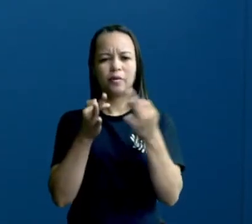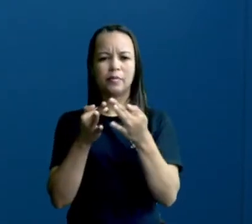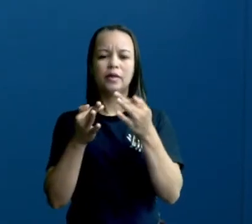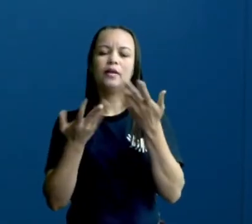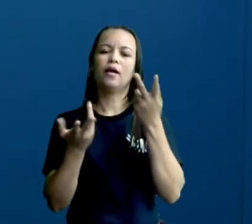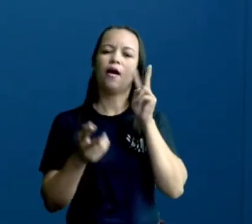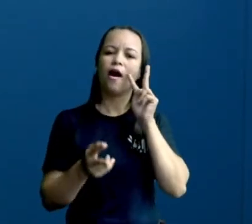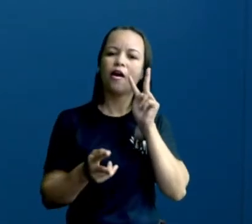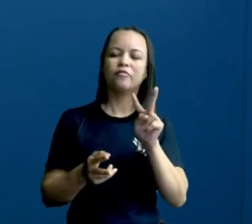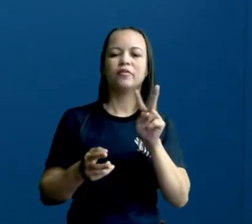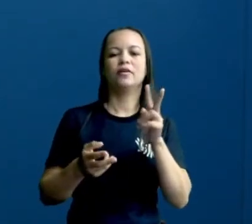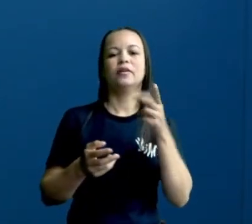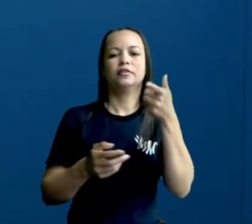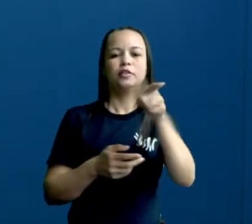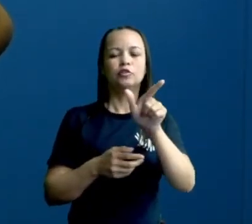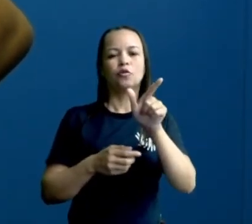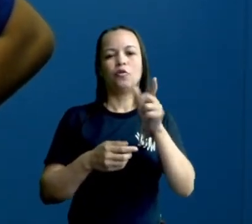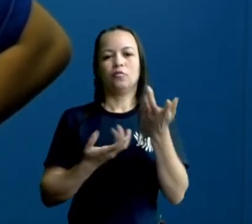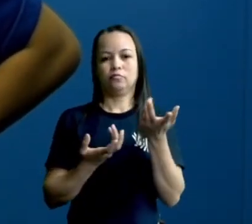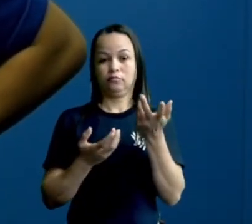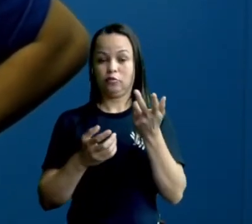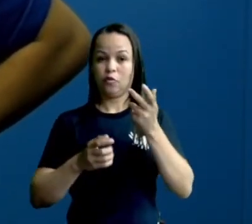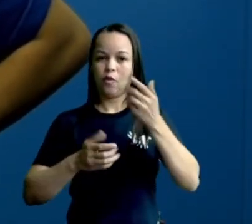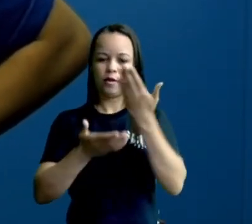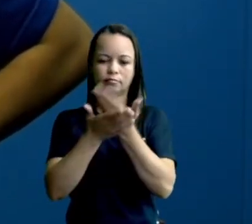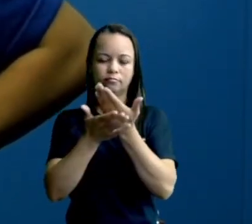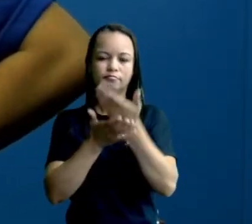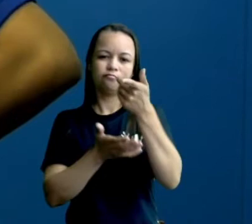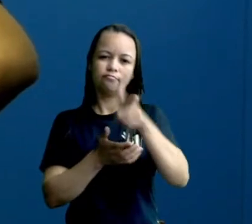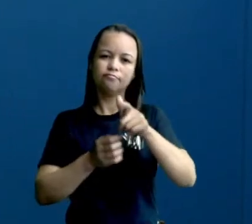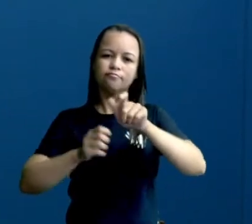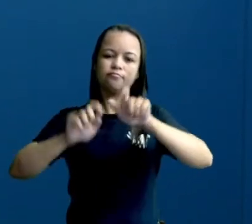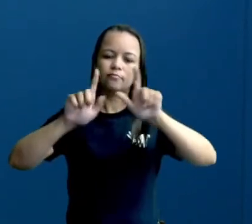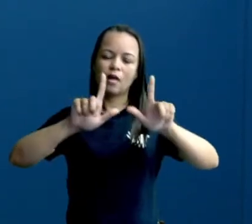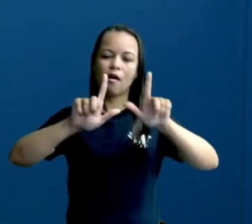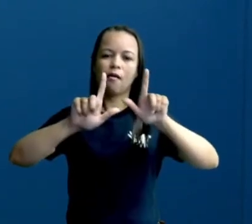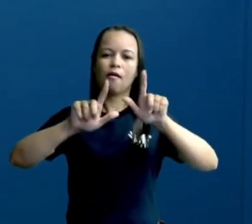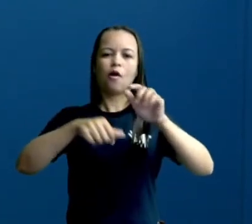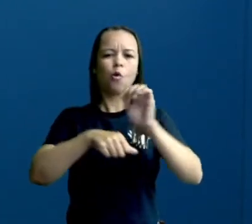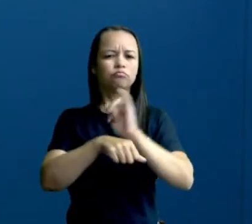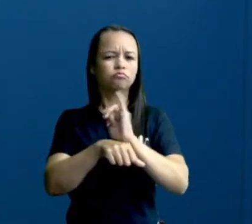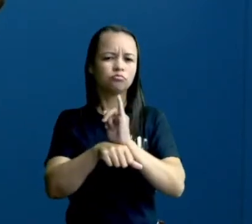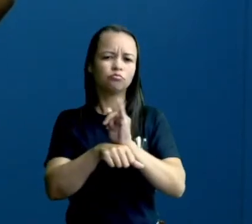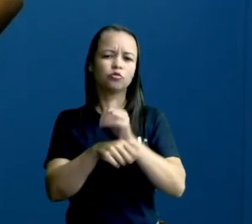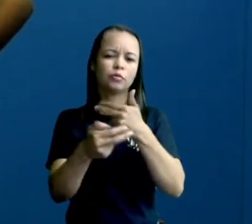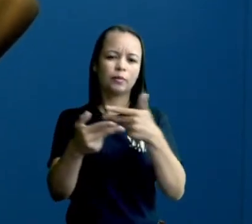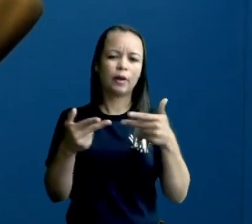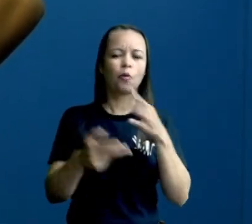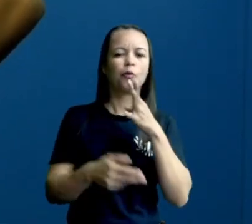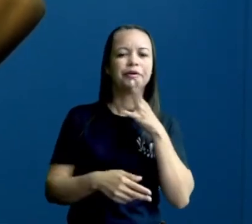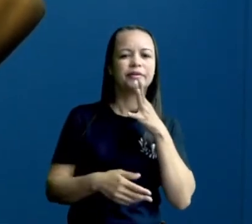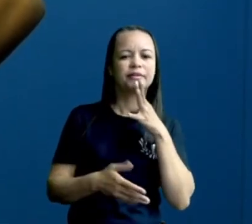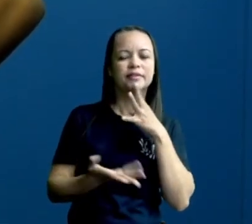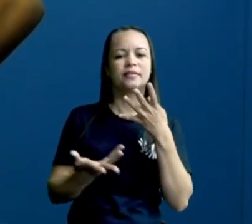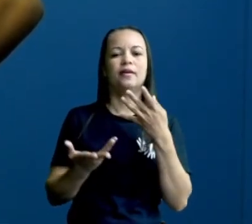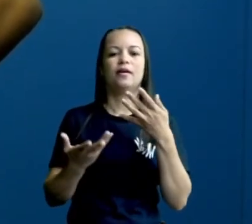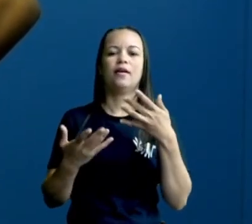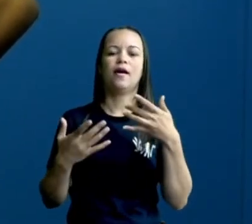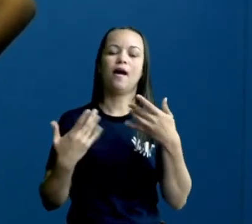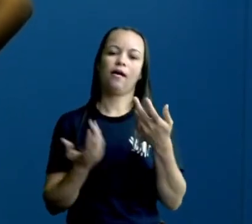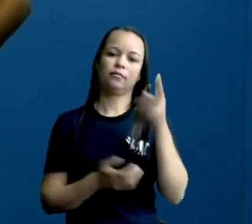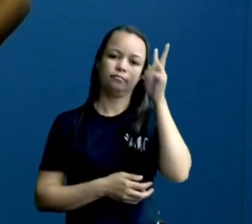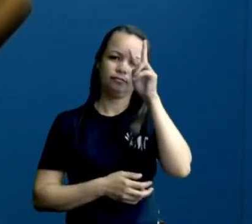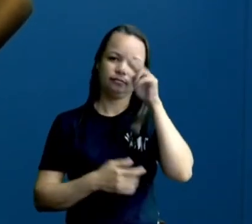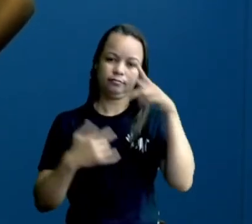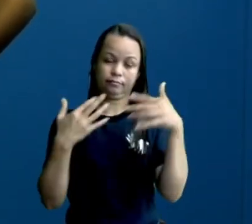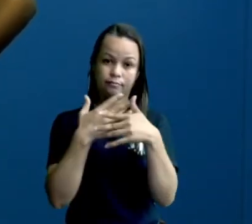assistirem às aulas também para tentar entender, para começar a conhecer a história da sua cidade.